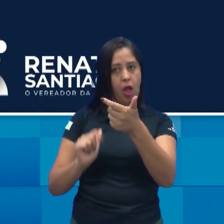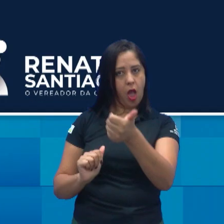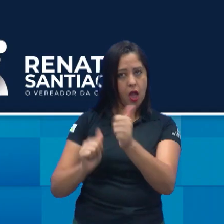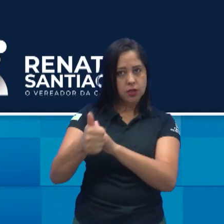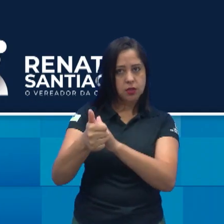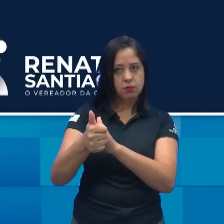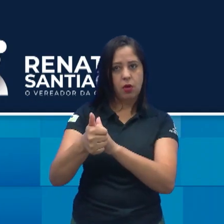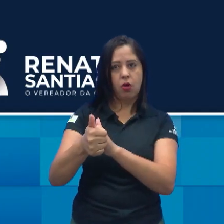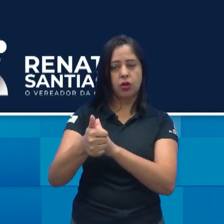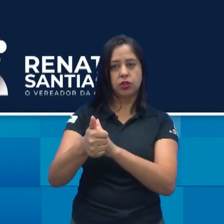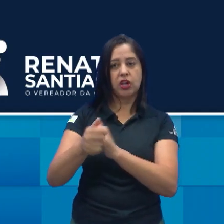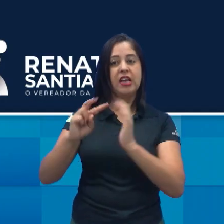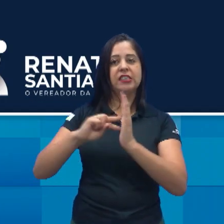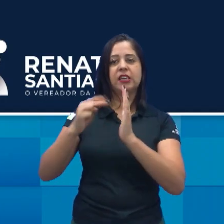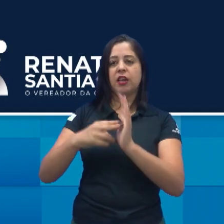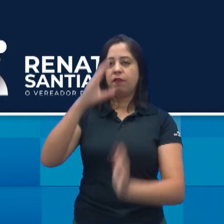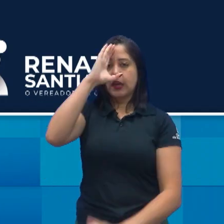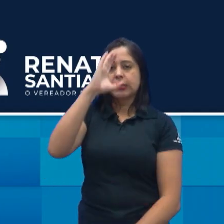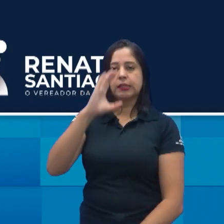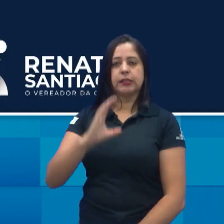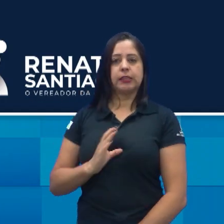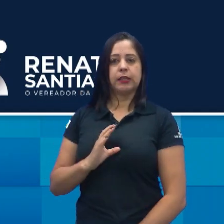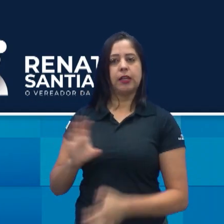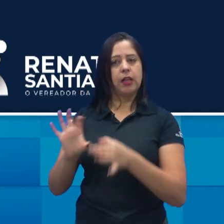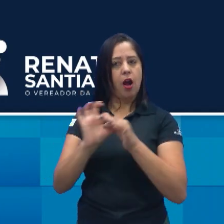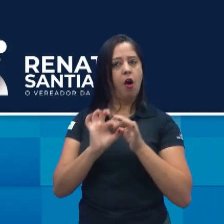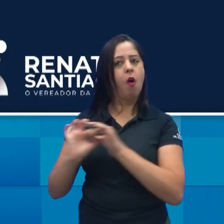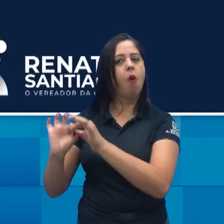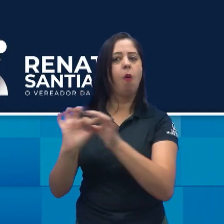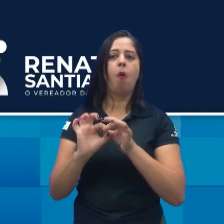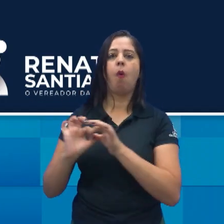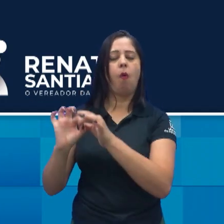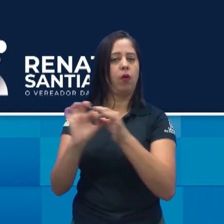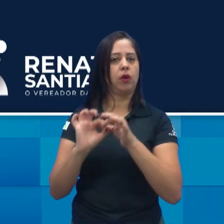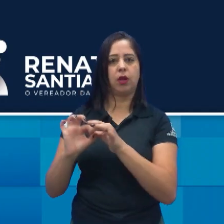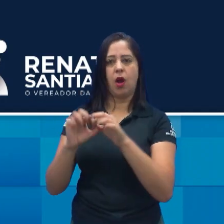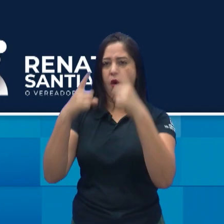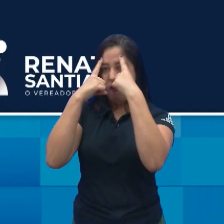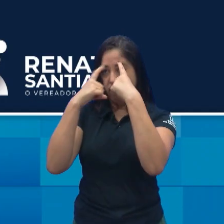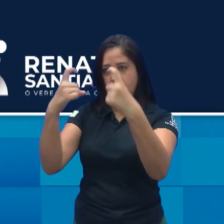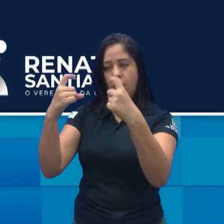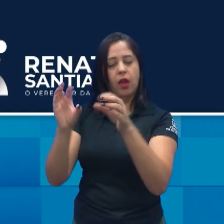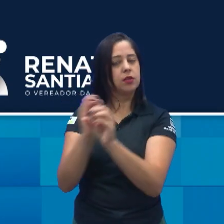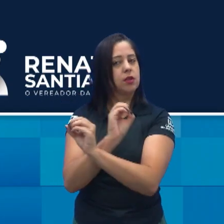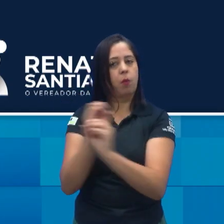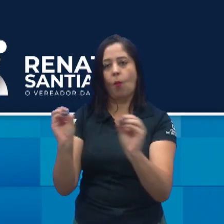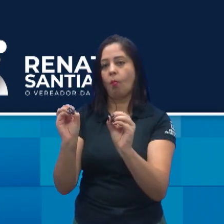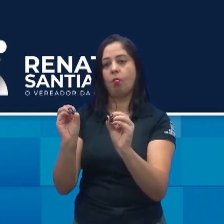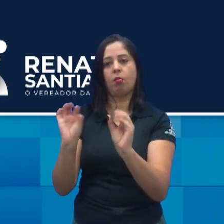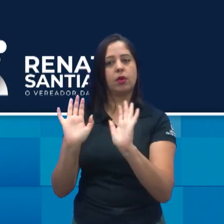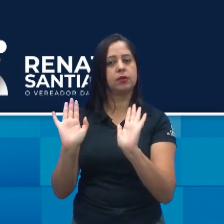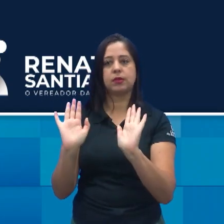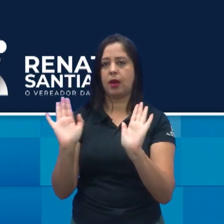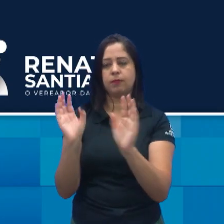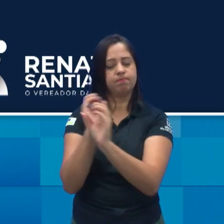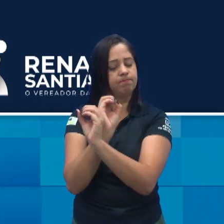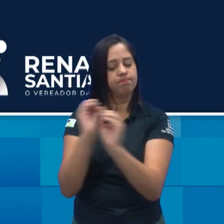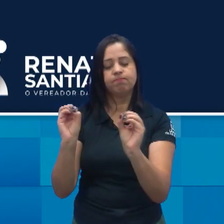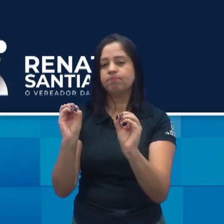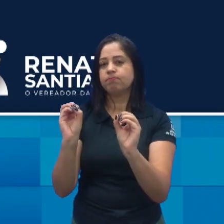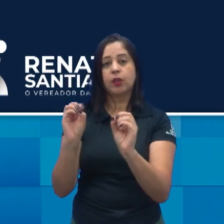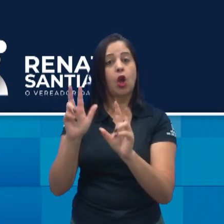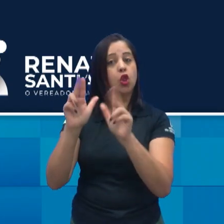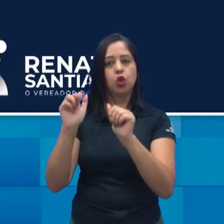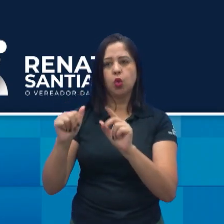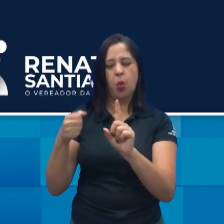formar cidadãos, inspirar, unir e jamais ferir quem